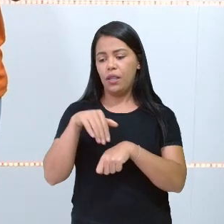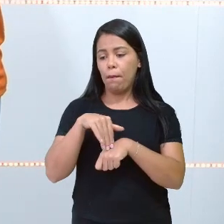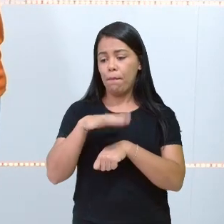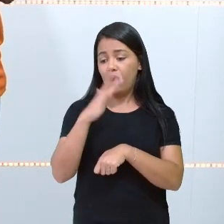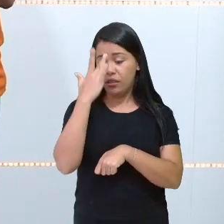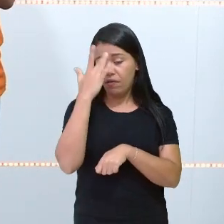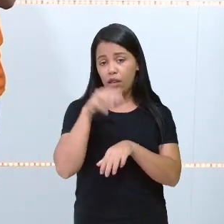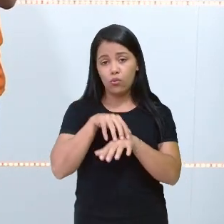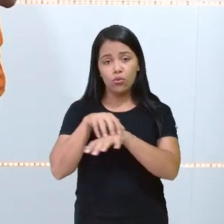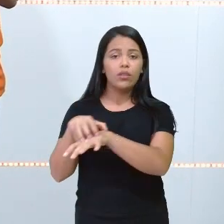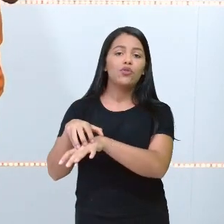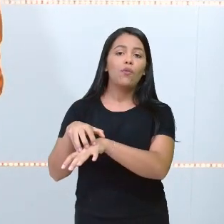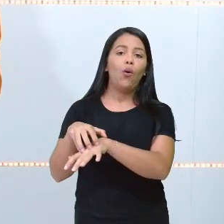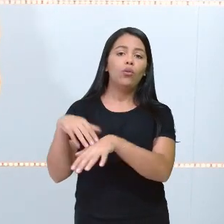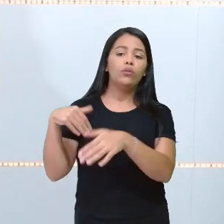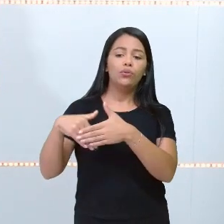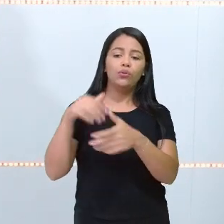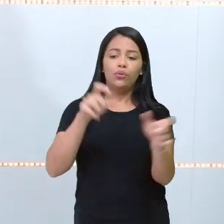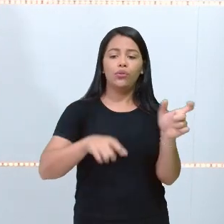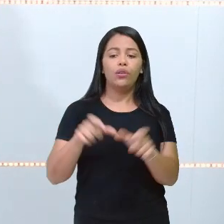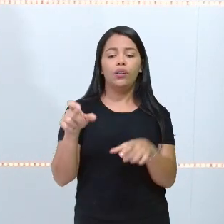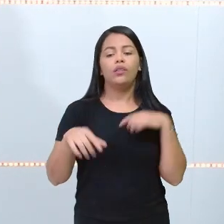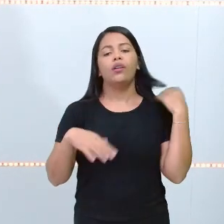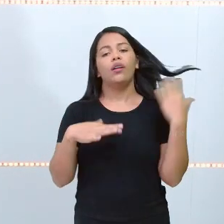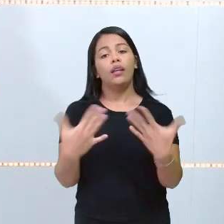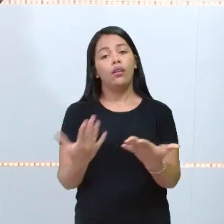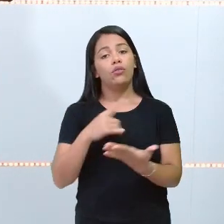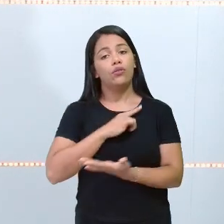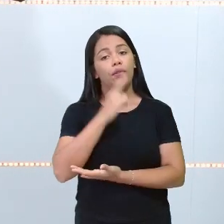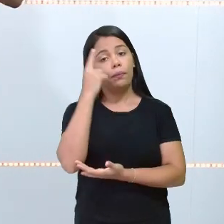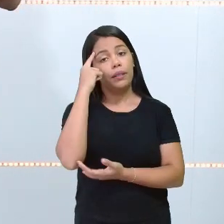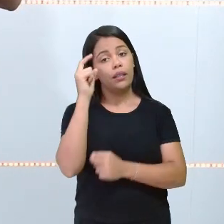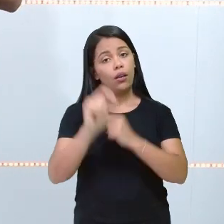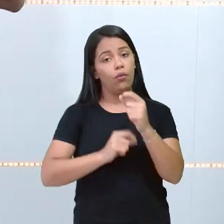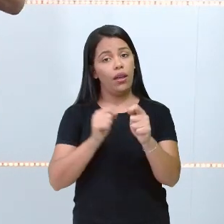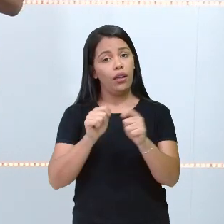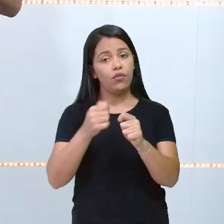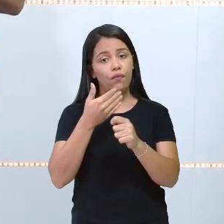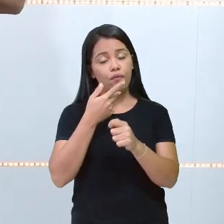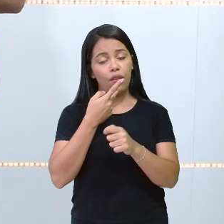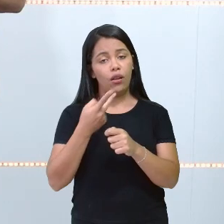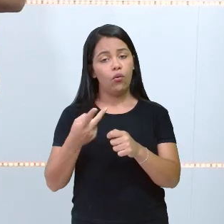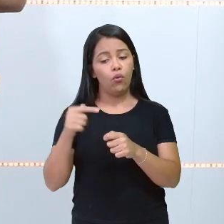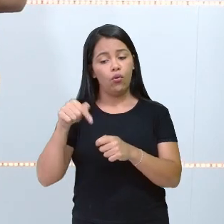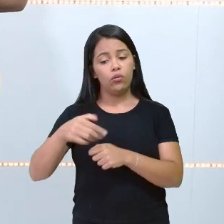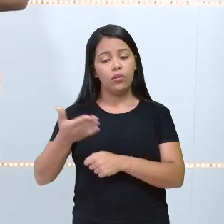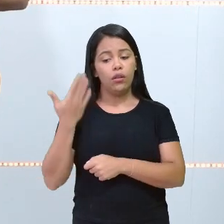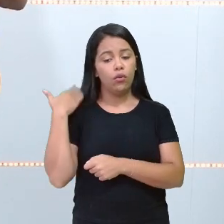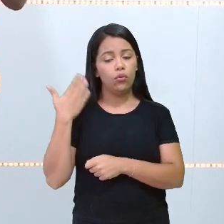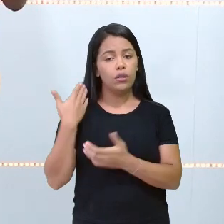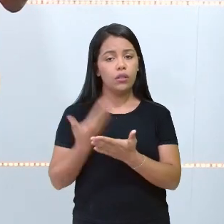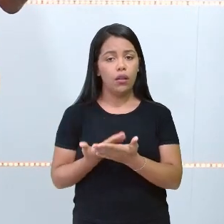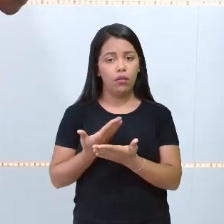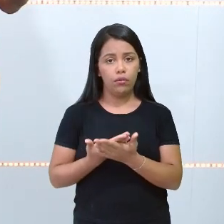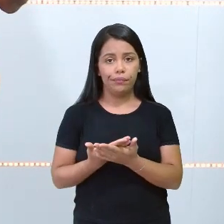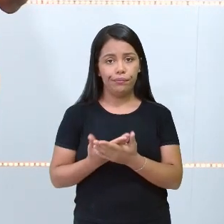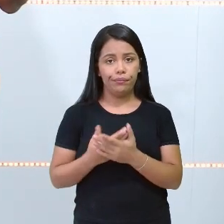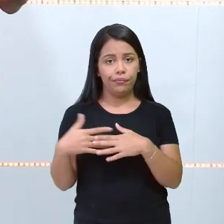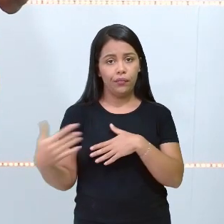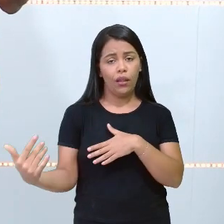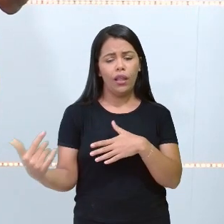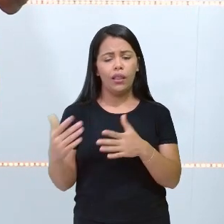vamos considerar o seguinte, tá? A gente falou aqui sobre aulas anteriores. Em alguns períodos do ano, o Catar chega a 50